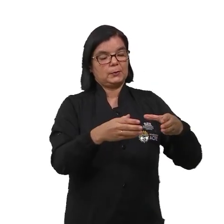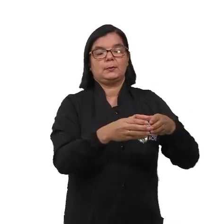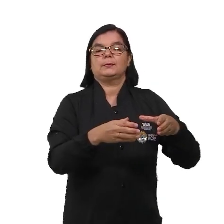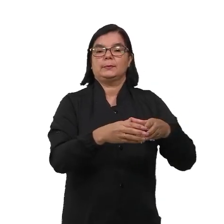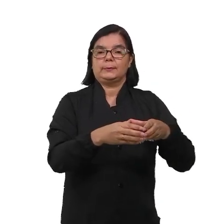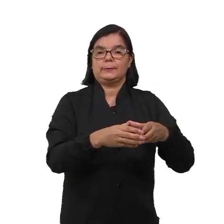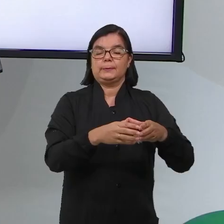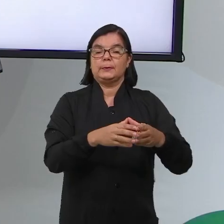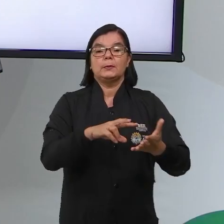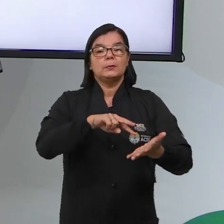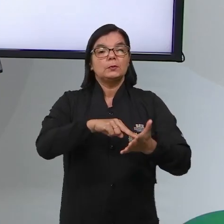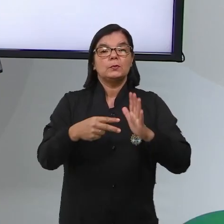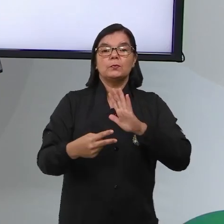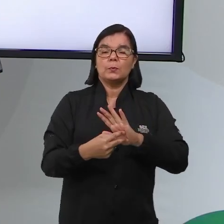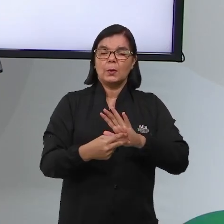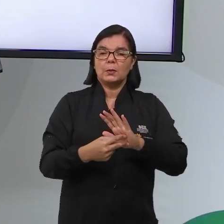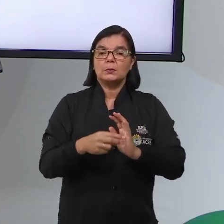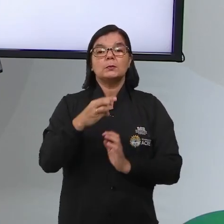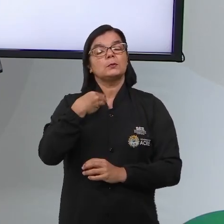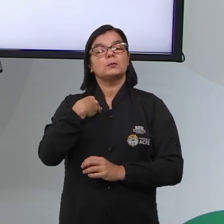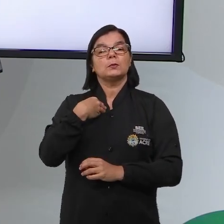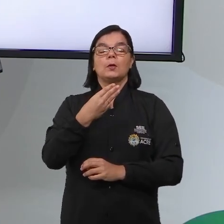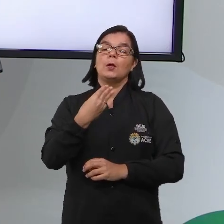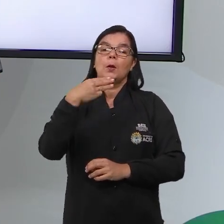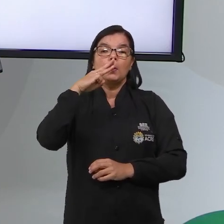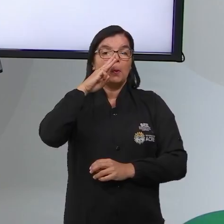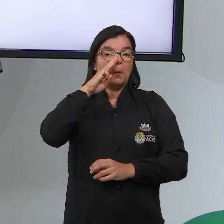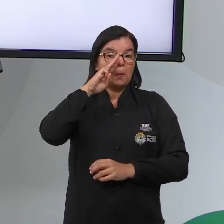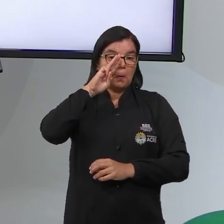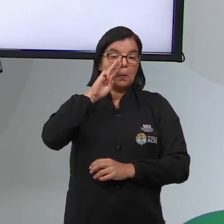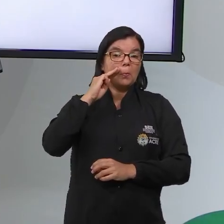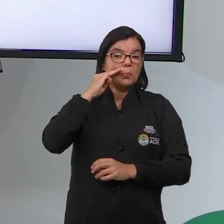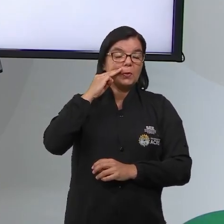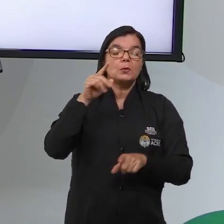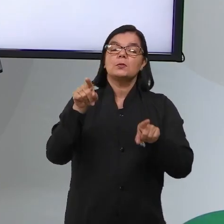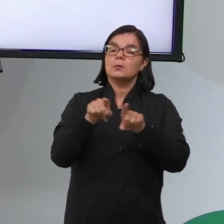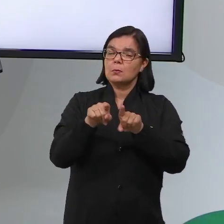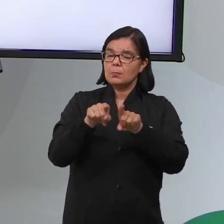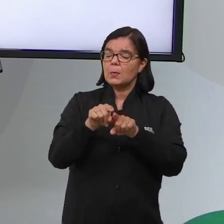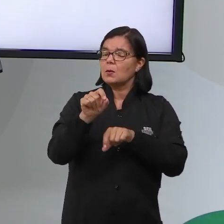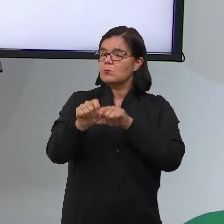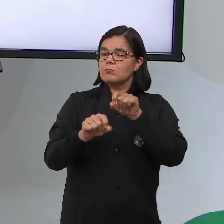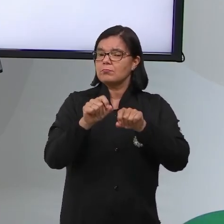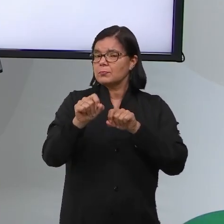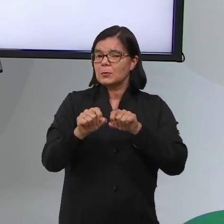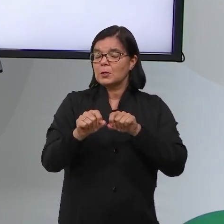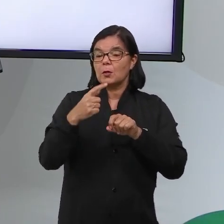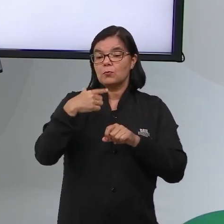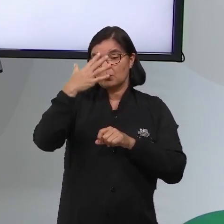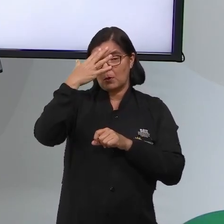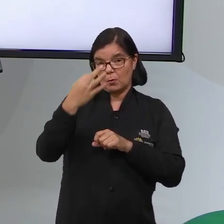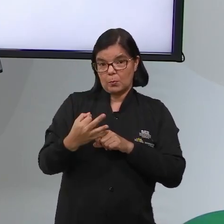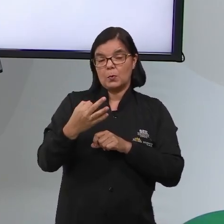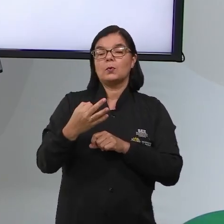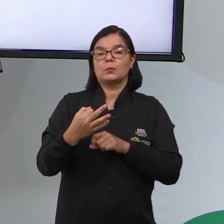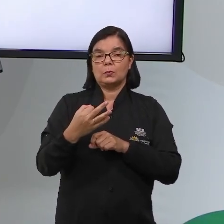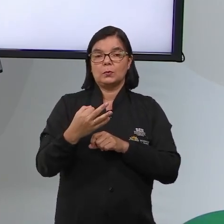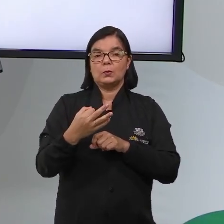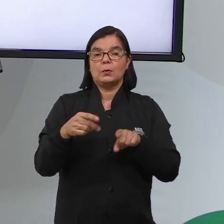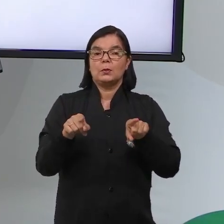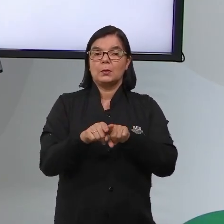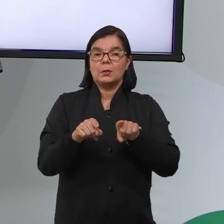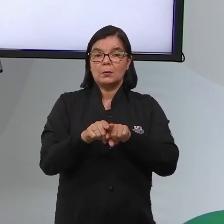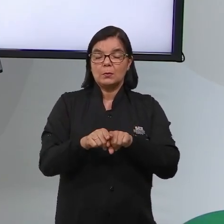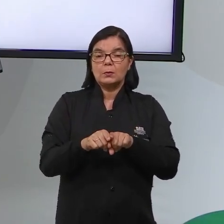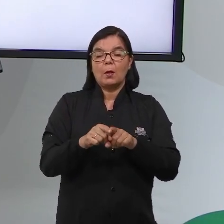de classes. Ou seja, Karl Marx, nesse sentido, também levou em consideração o que eu afirmei há pouco